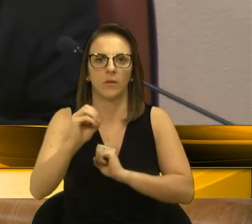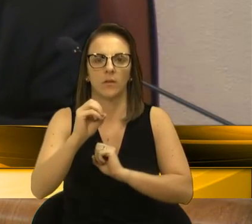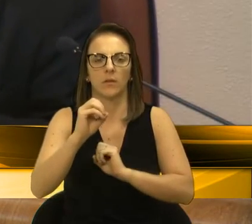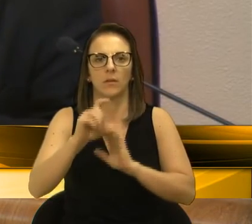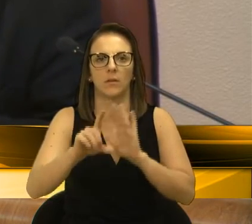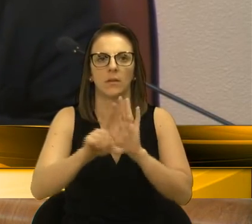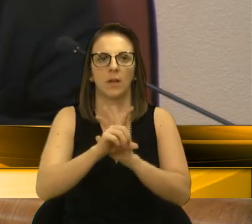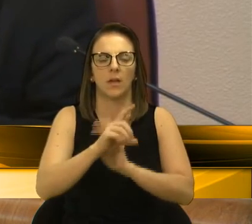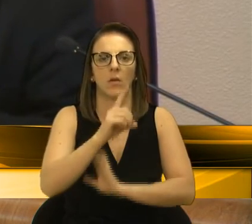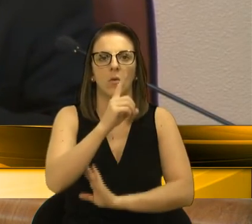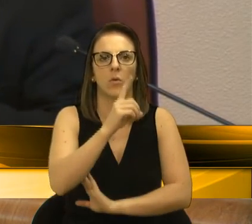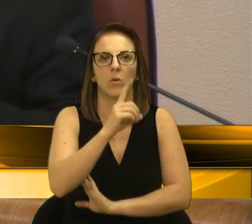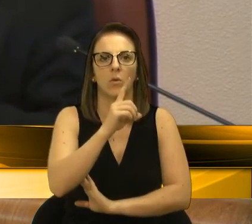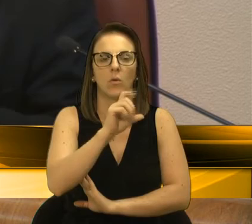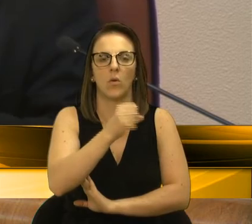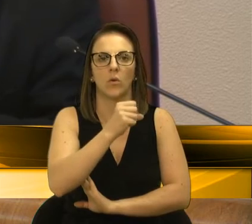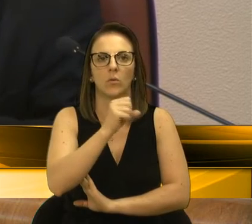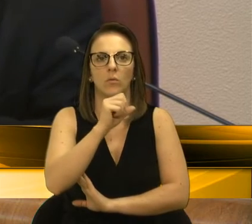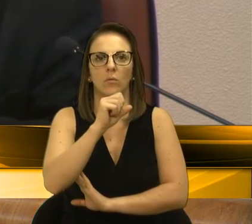8.080 de 8...